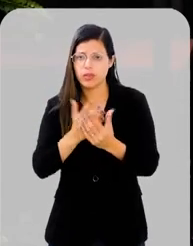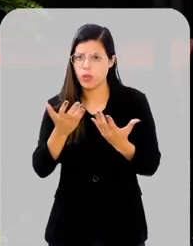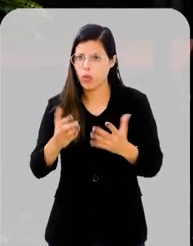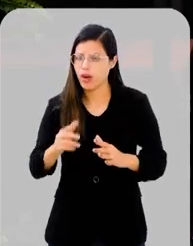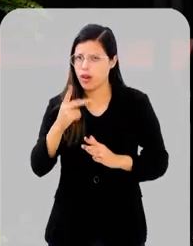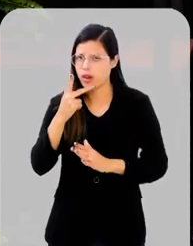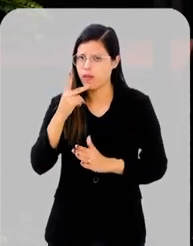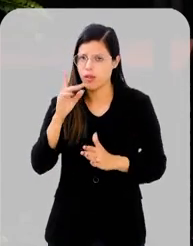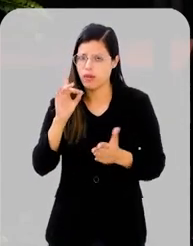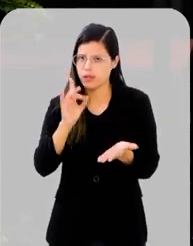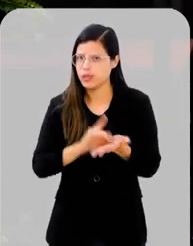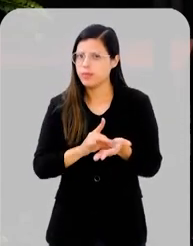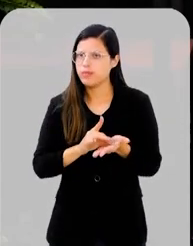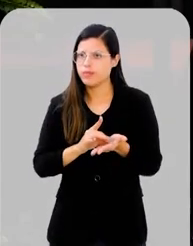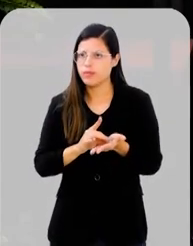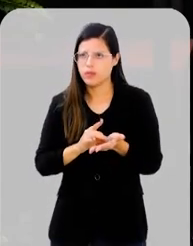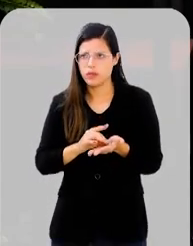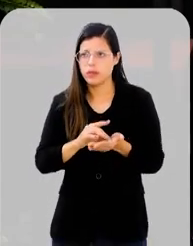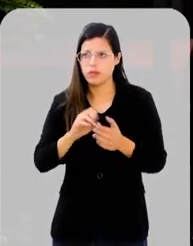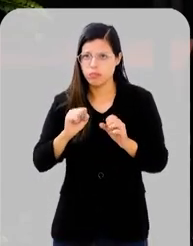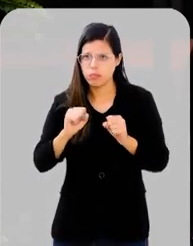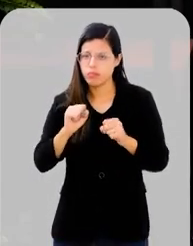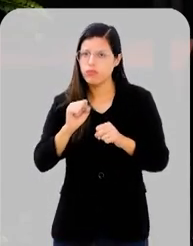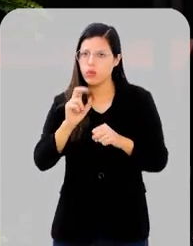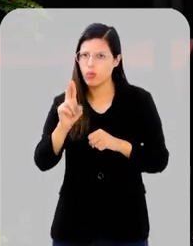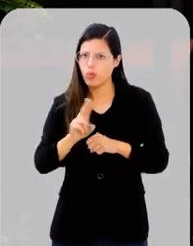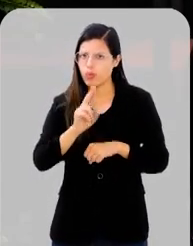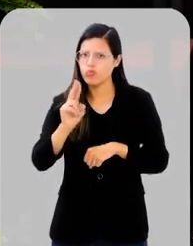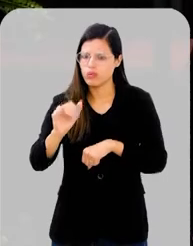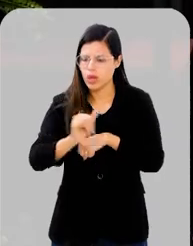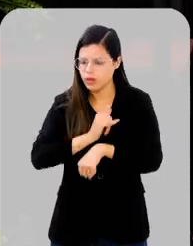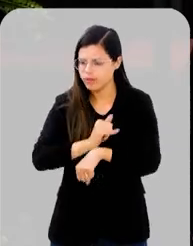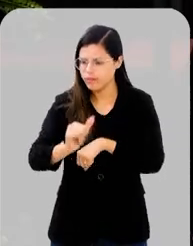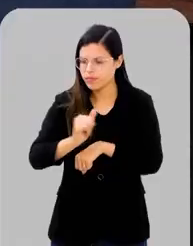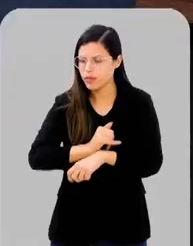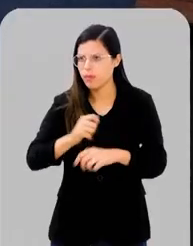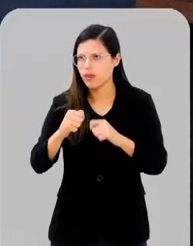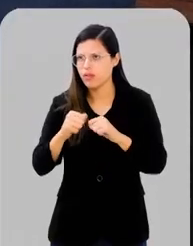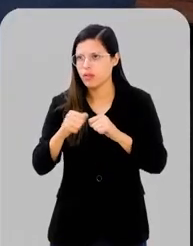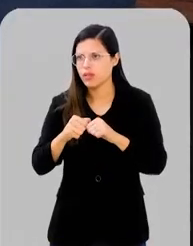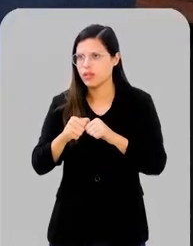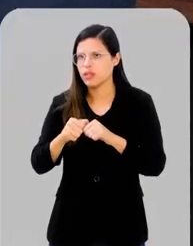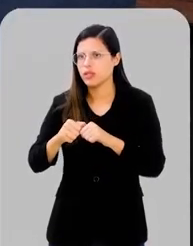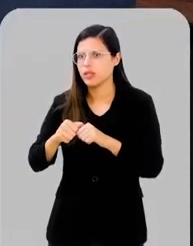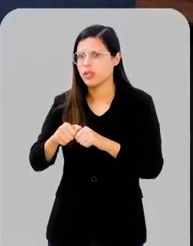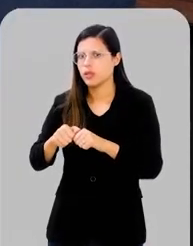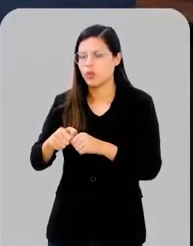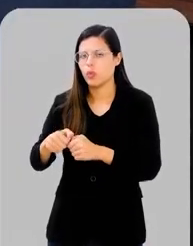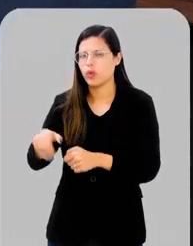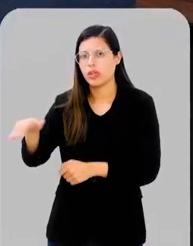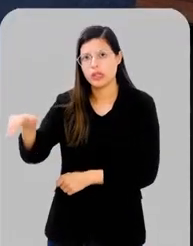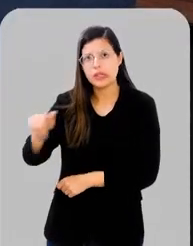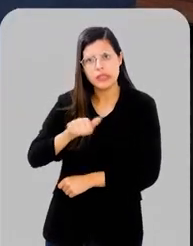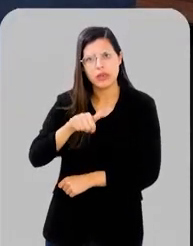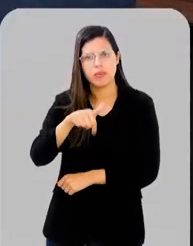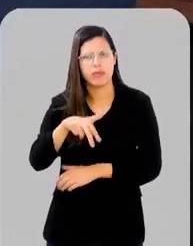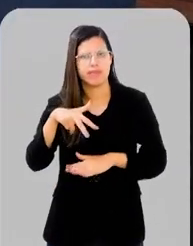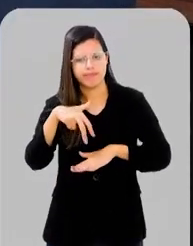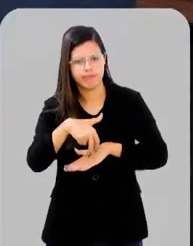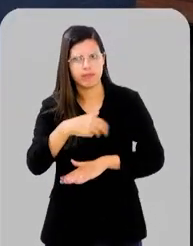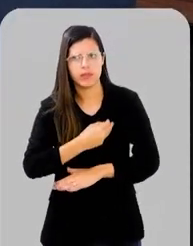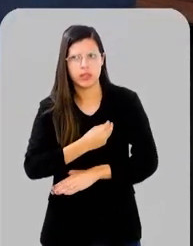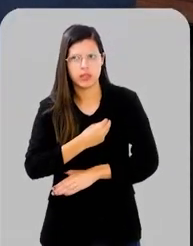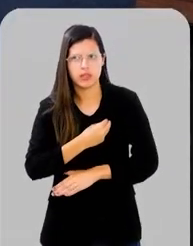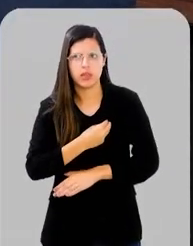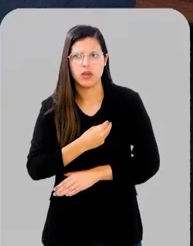verdade a gente pode utilizar instrumentos para fazer com que ela compareça mas não pode fazer com que eles aceitem isso